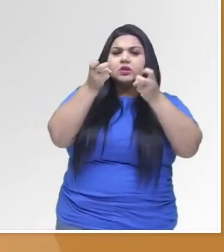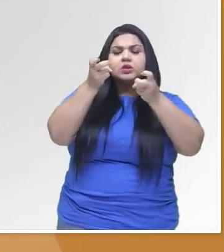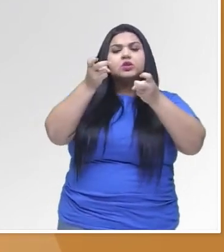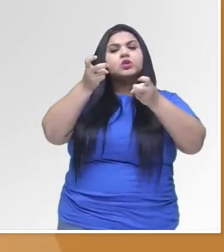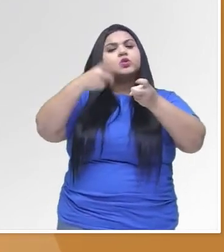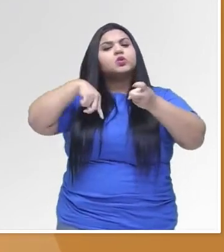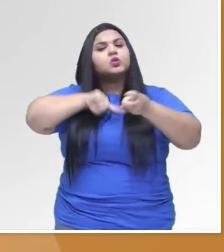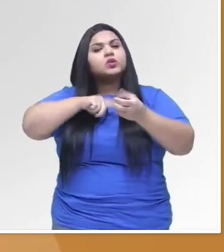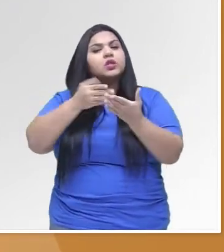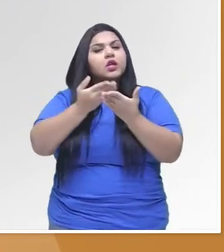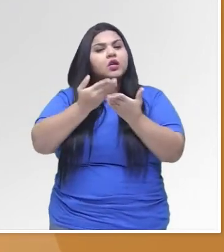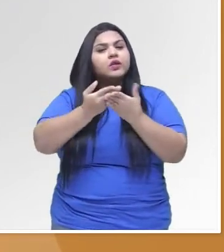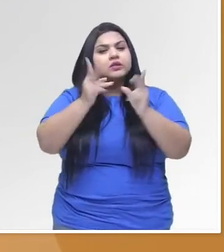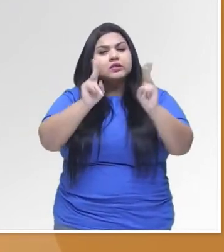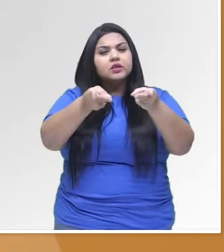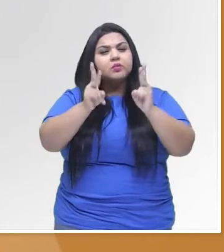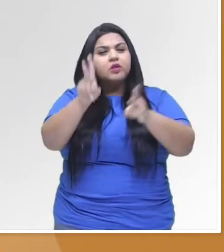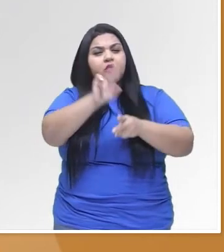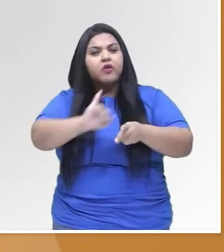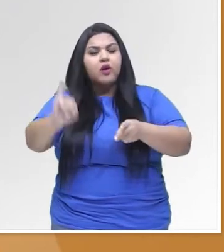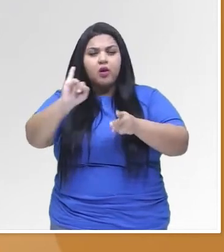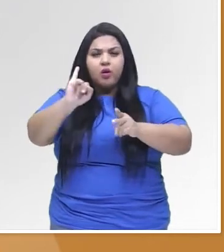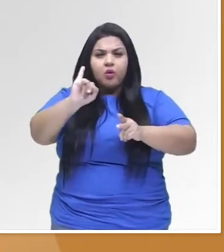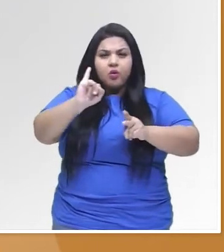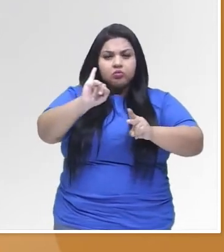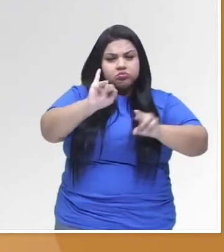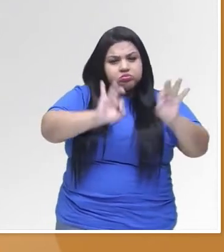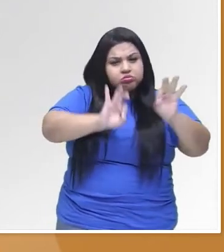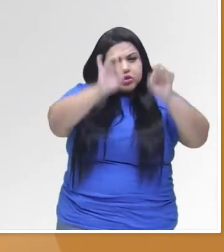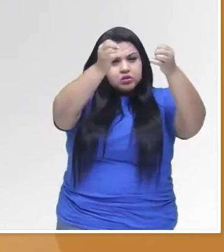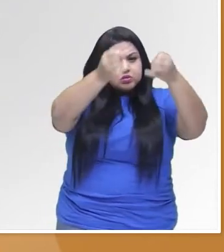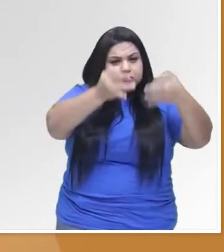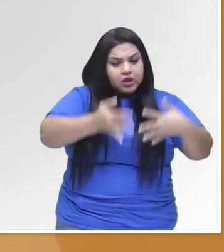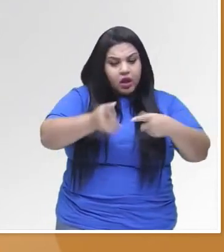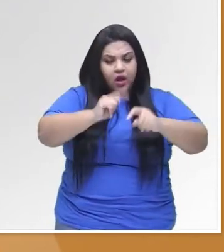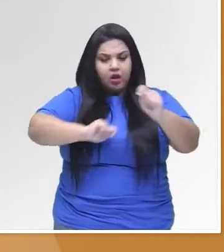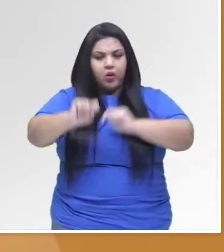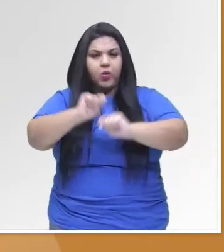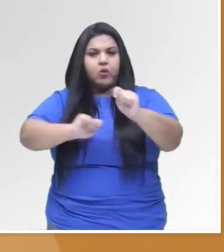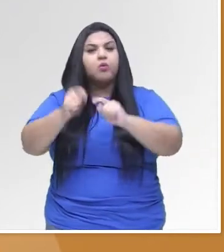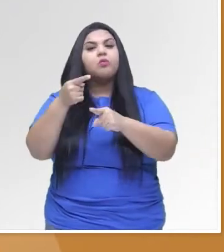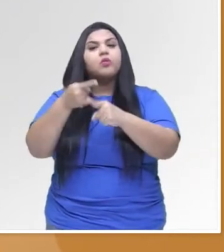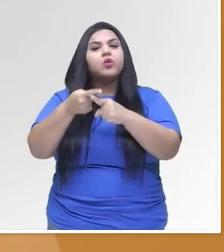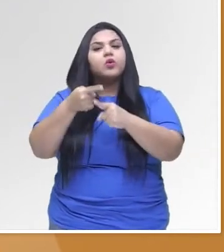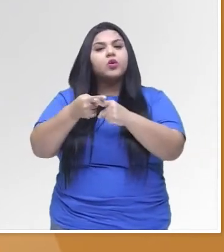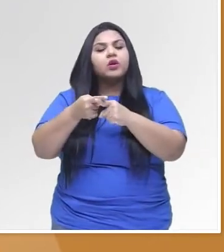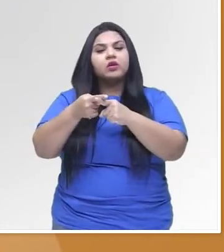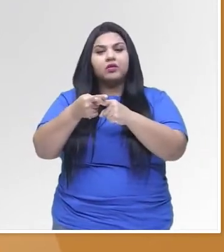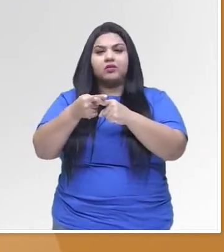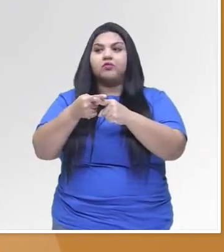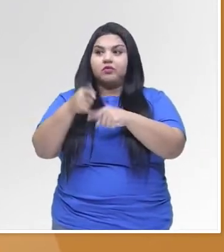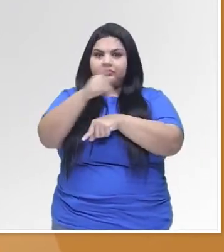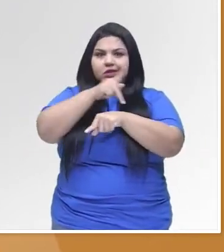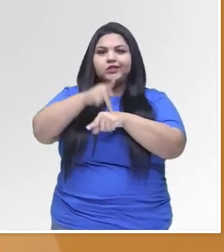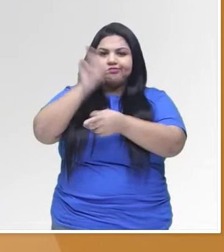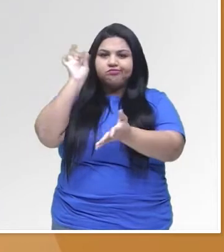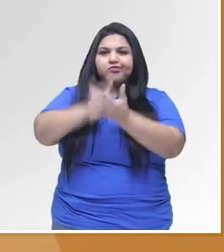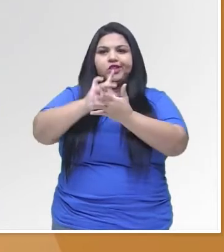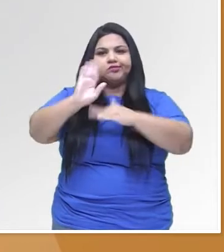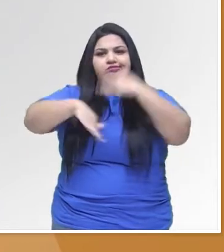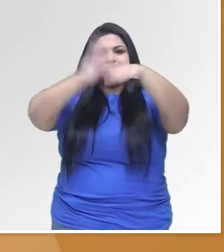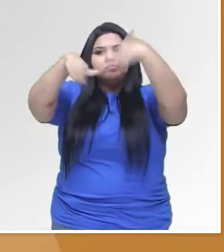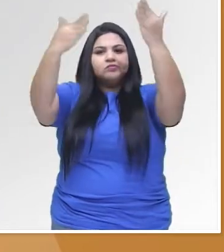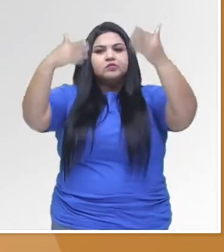aulas sempre vão tratar o assunto da economia, porque isso faz com que o país de fato funcione. Vamos